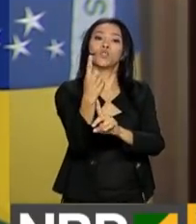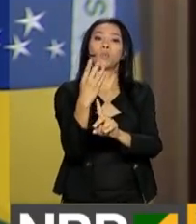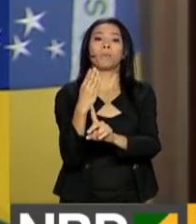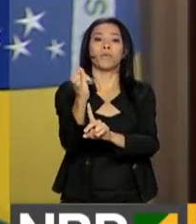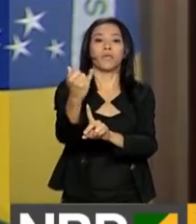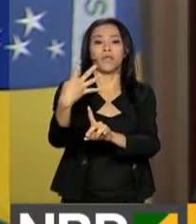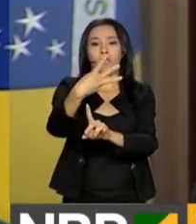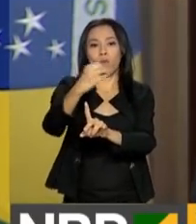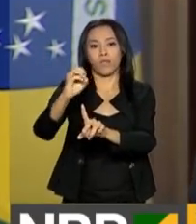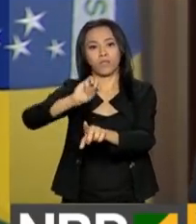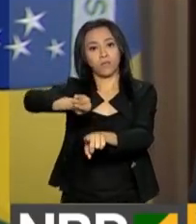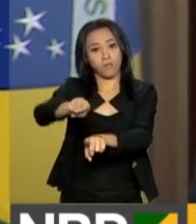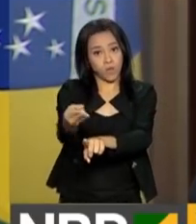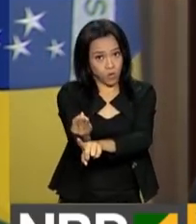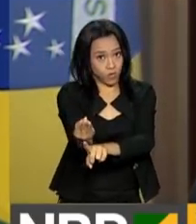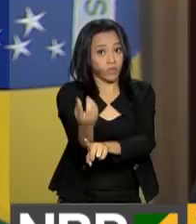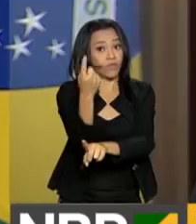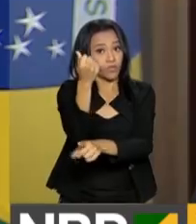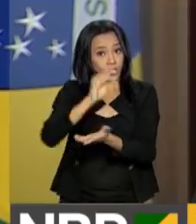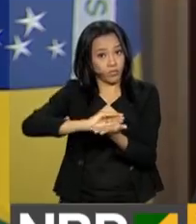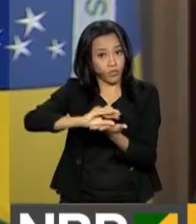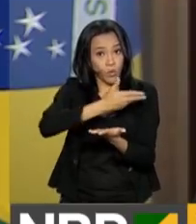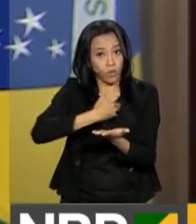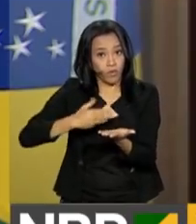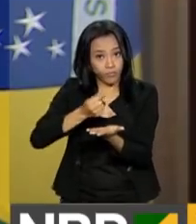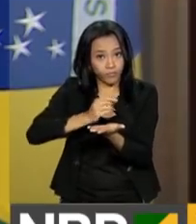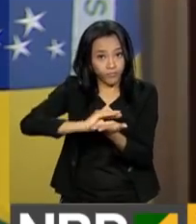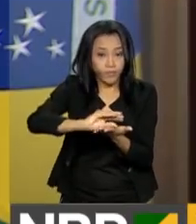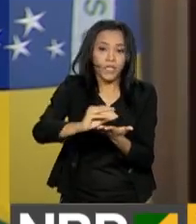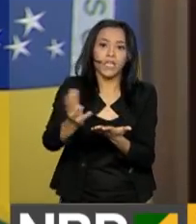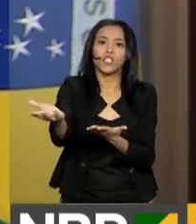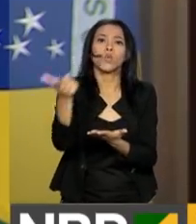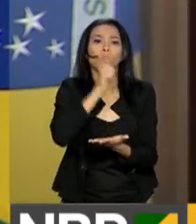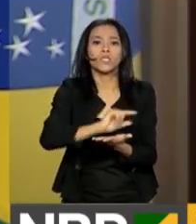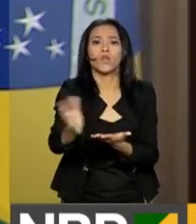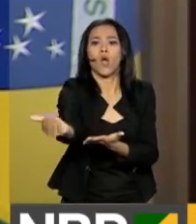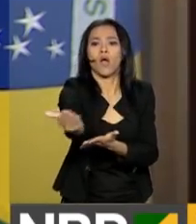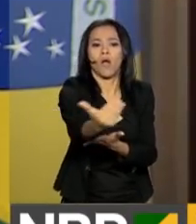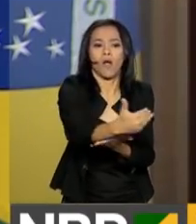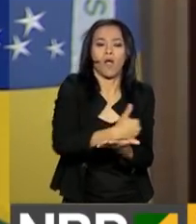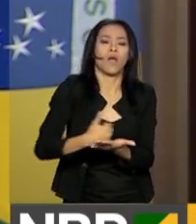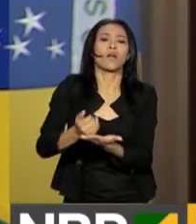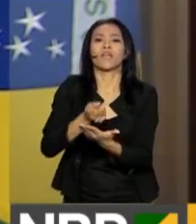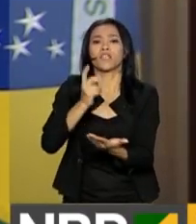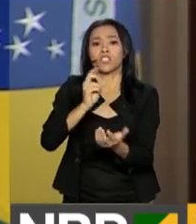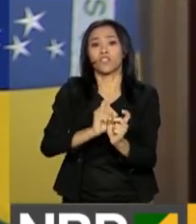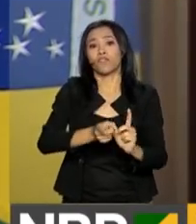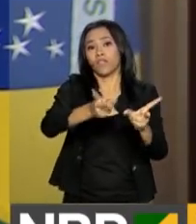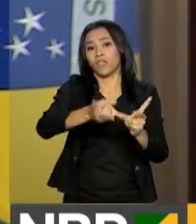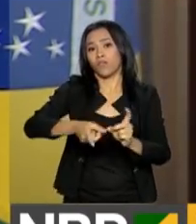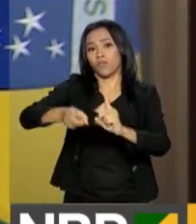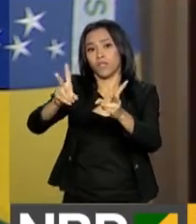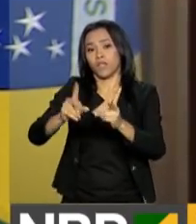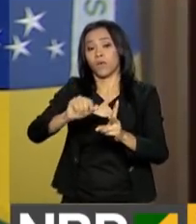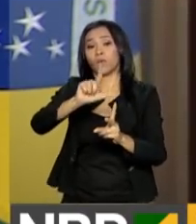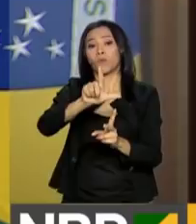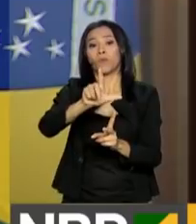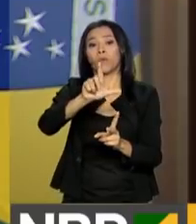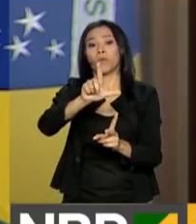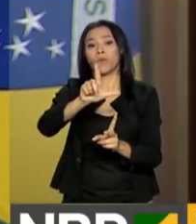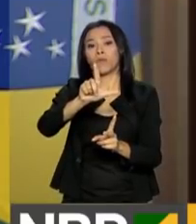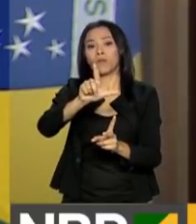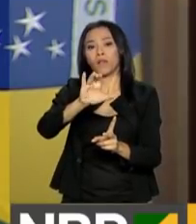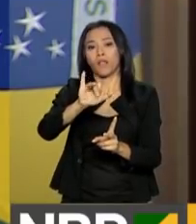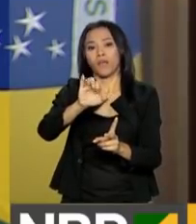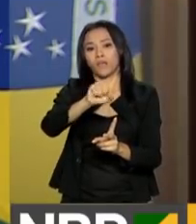na energia elétrica nos 31 lotes arrematados em abril e os 11 blocos no leilão de dezembro